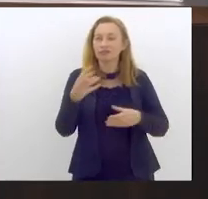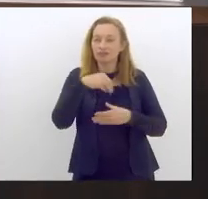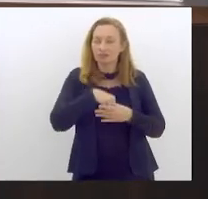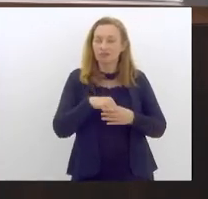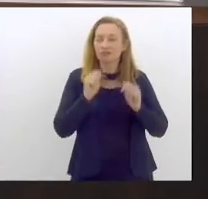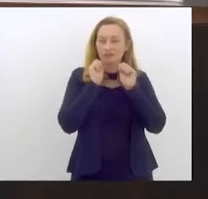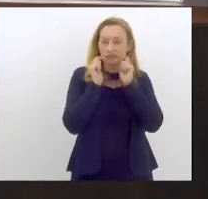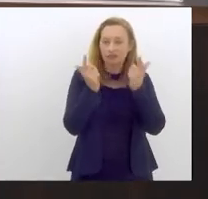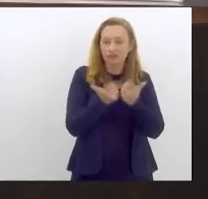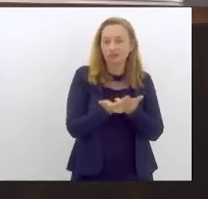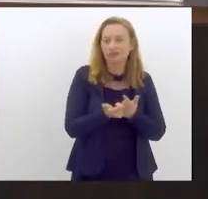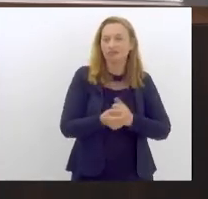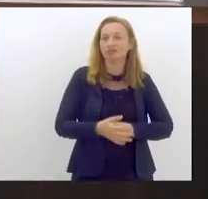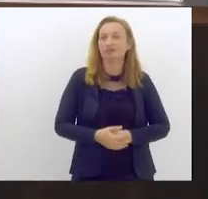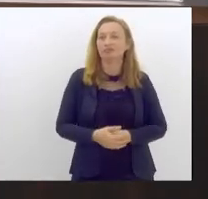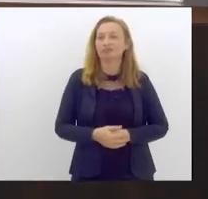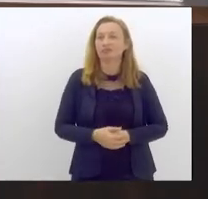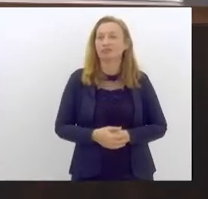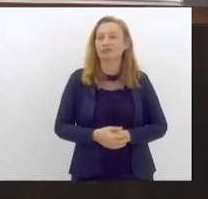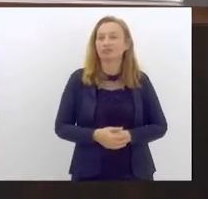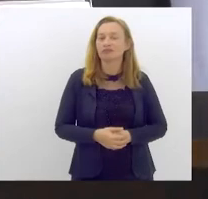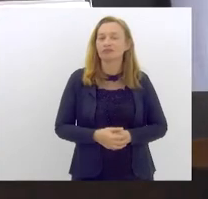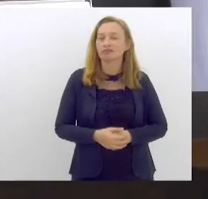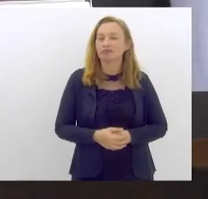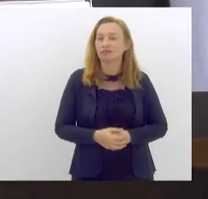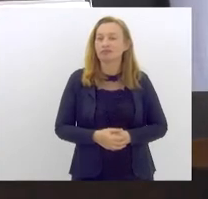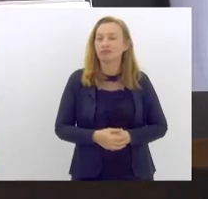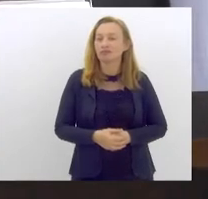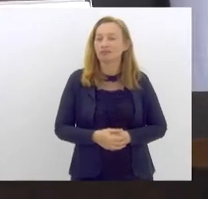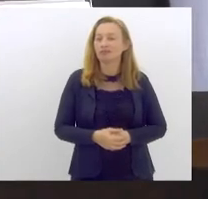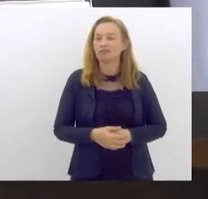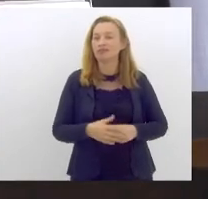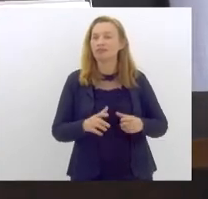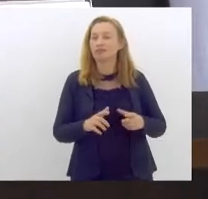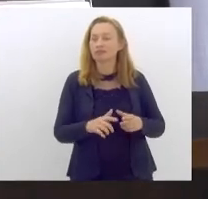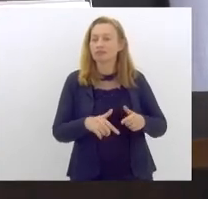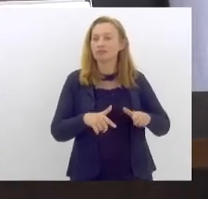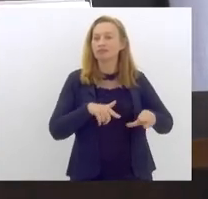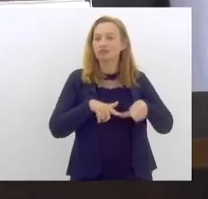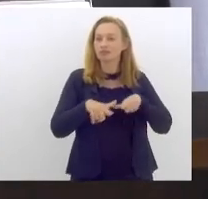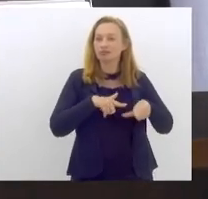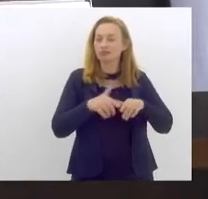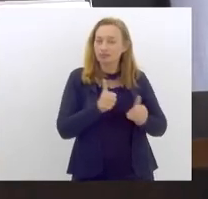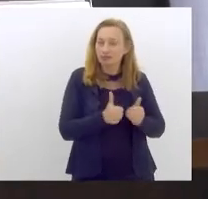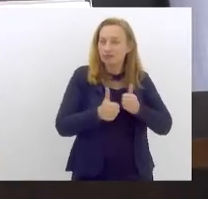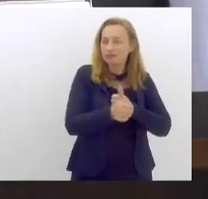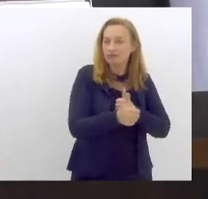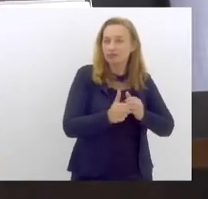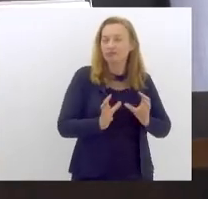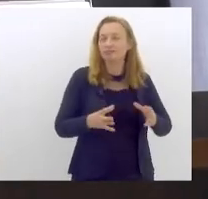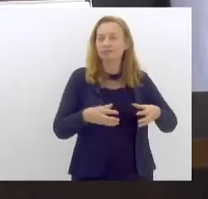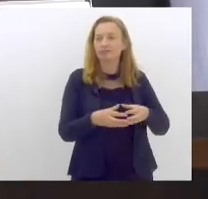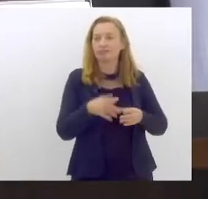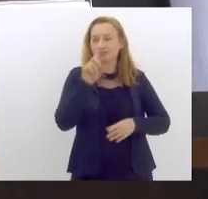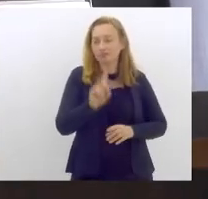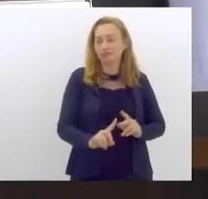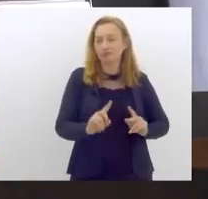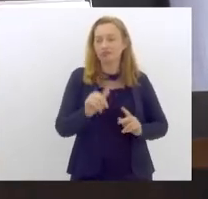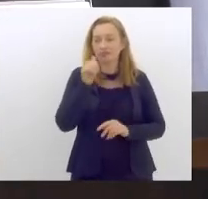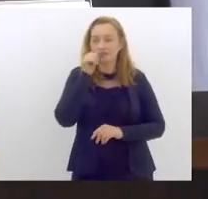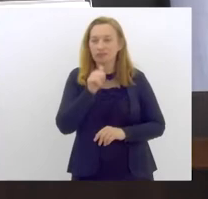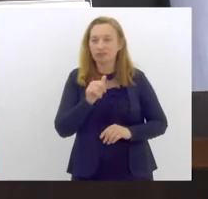Assembleia Legislativa essa Gama de trabalhos à frente da comissão de defesa dos direitos das mulheres